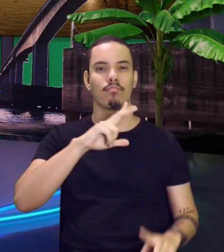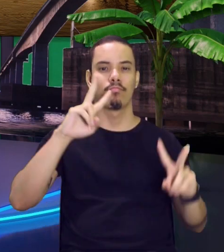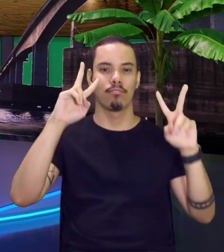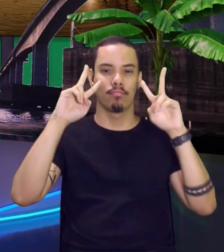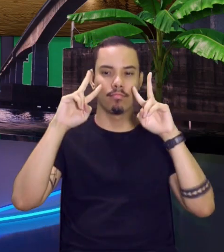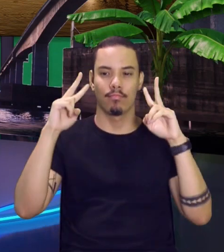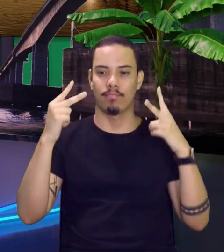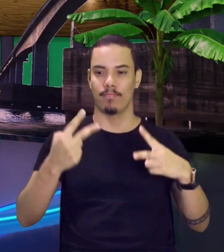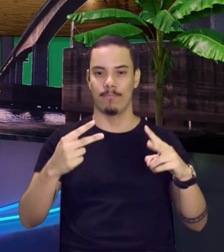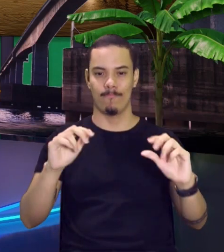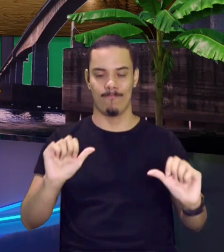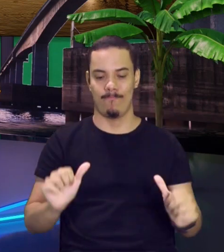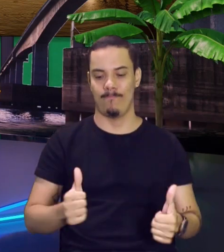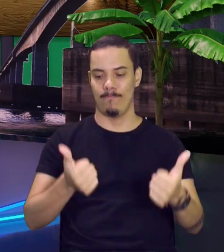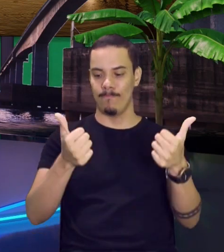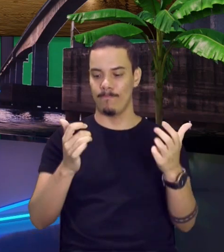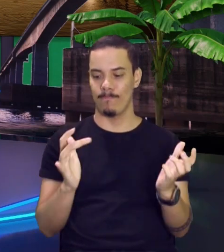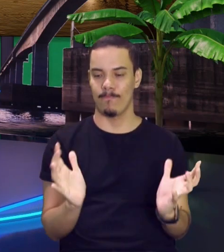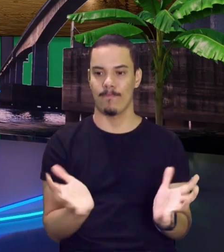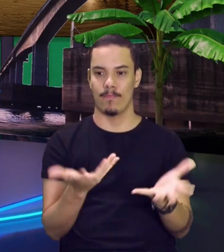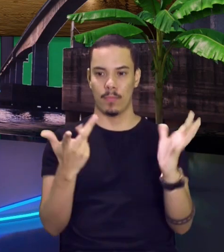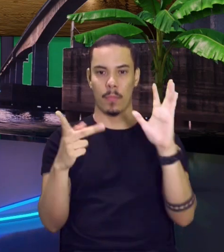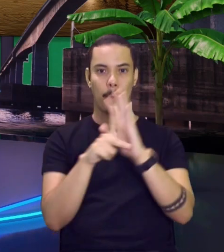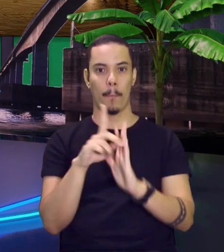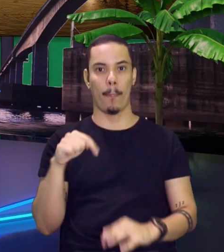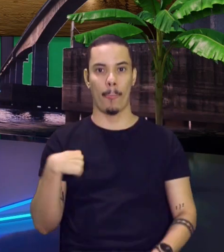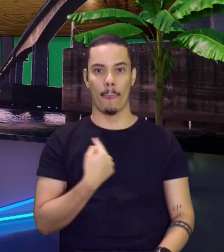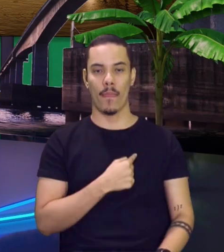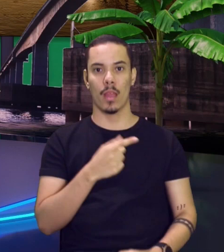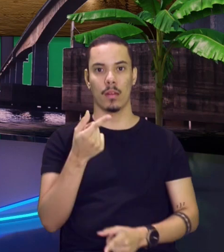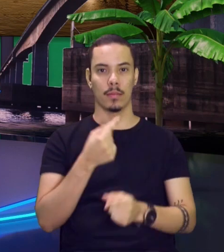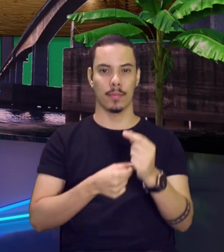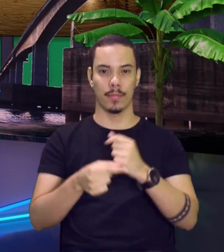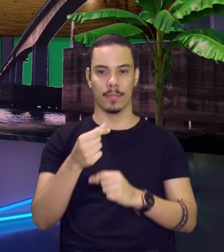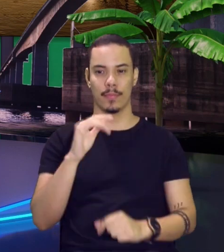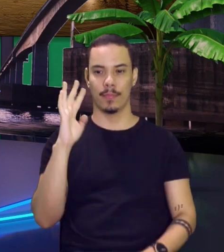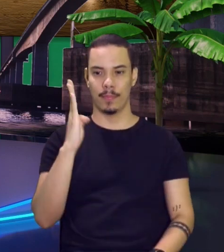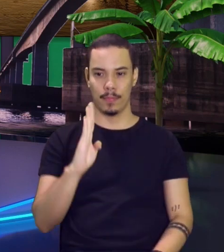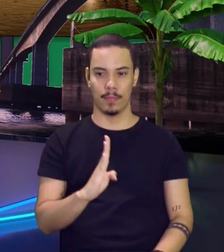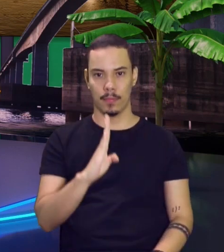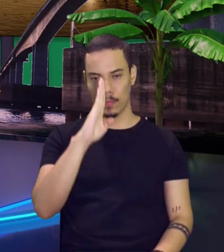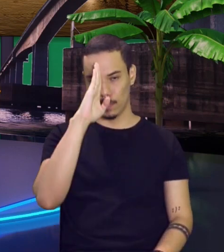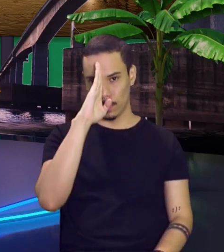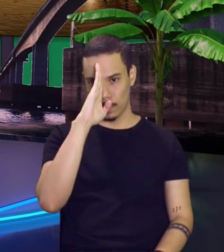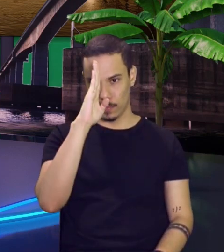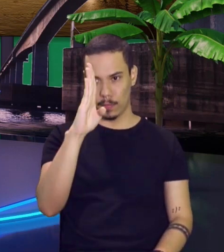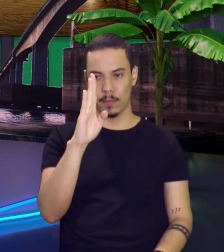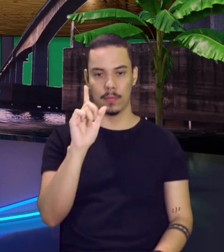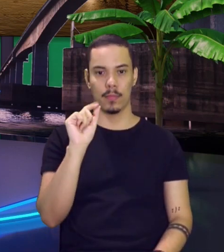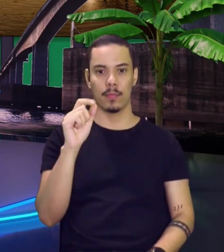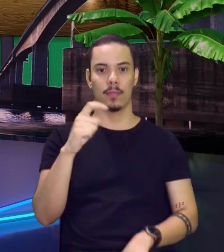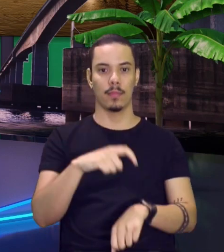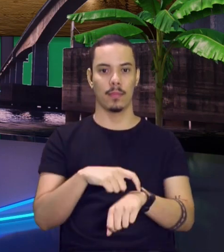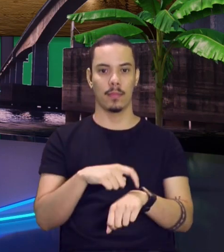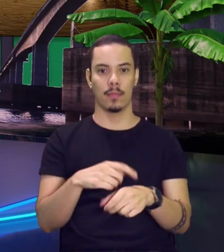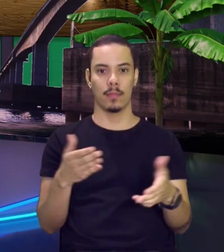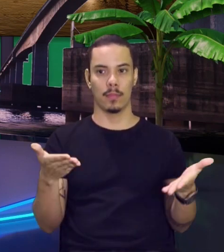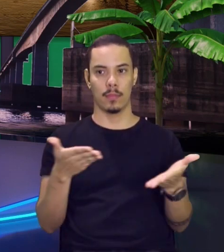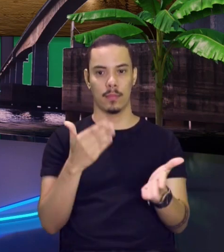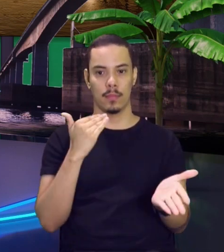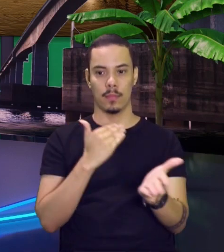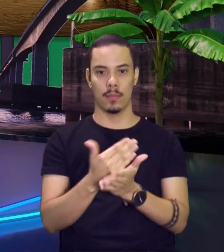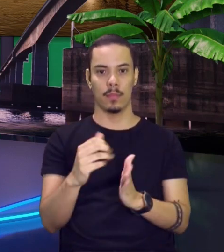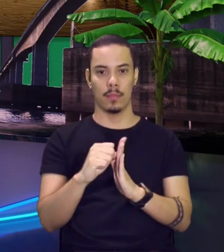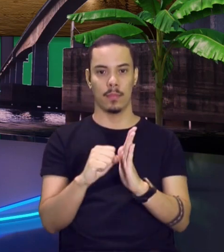grande potencial que nós temos para a economia brasileira, principalmente no momento agora do início do